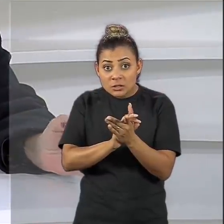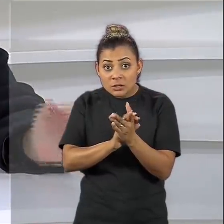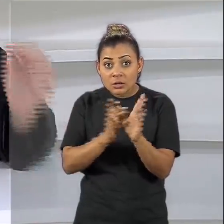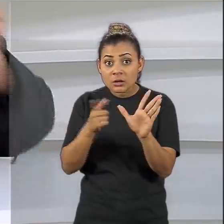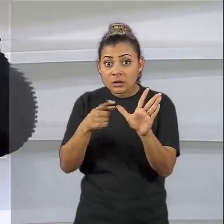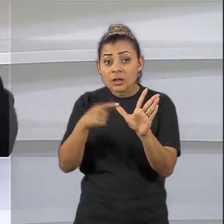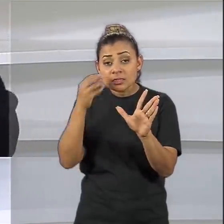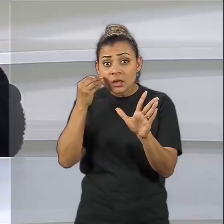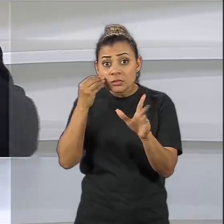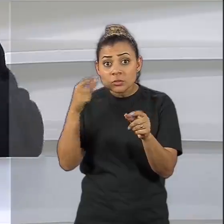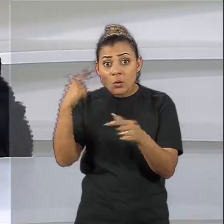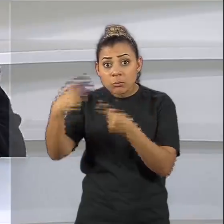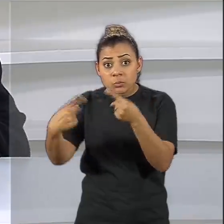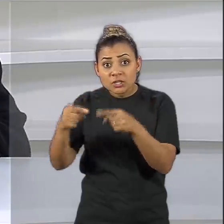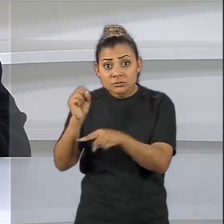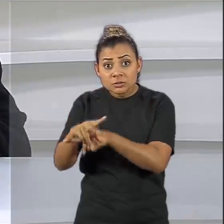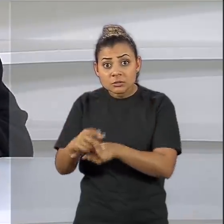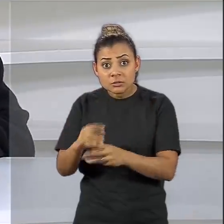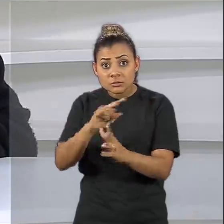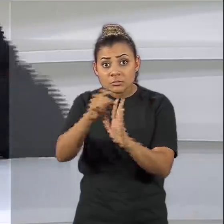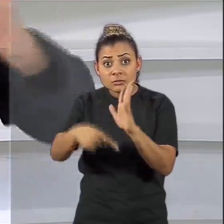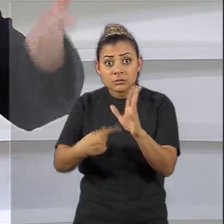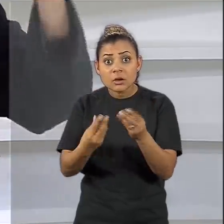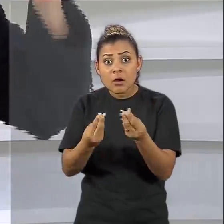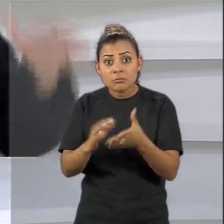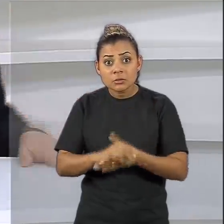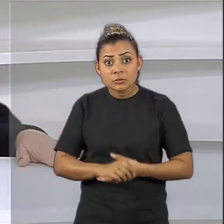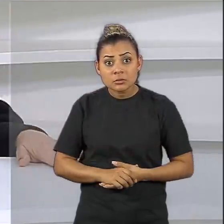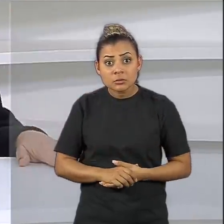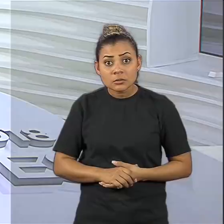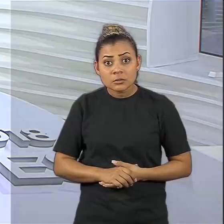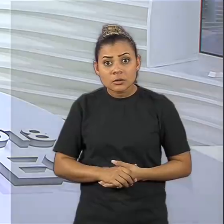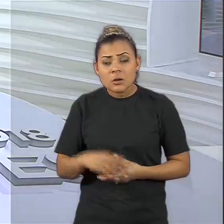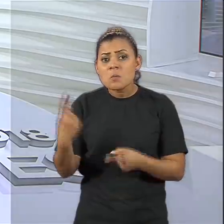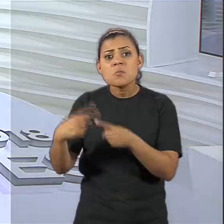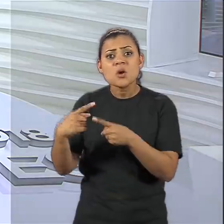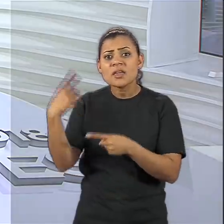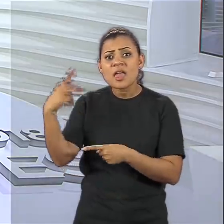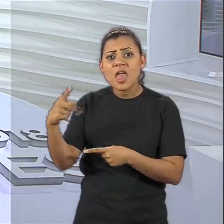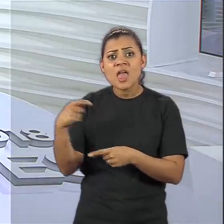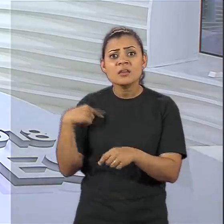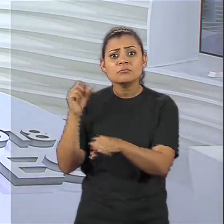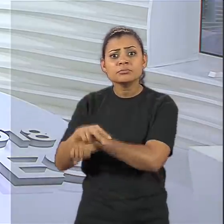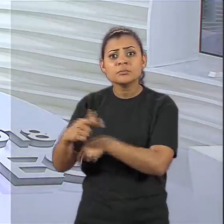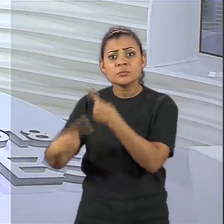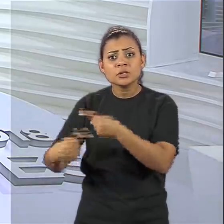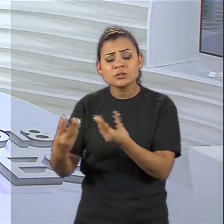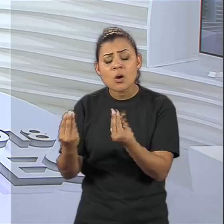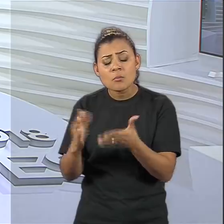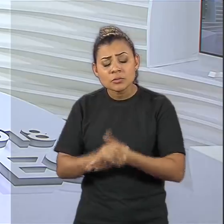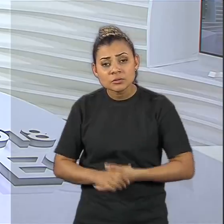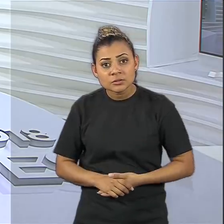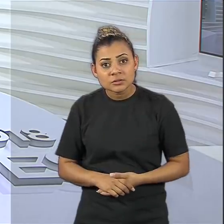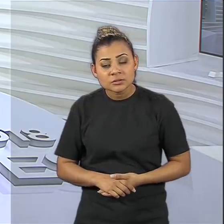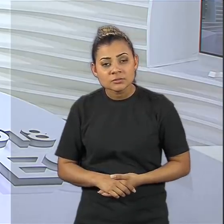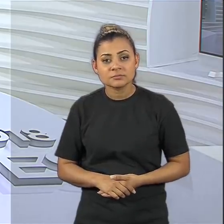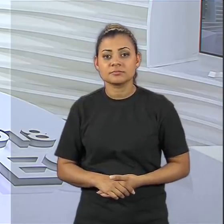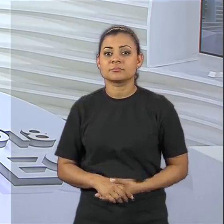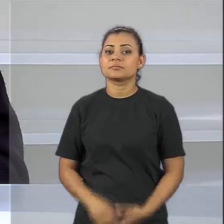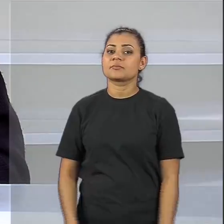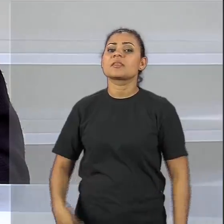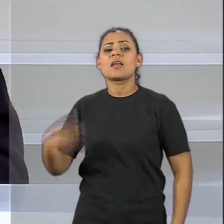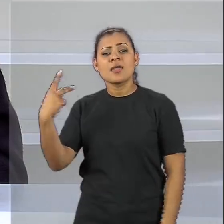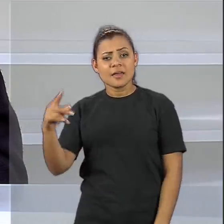ficar na política. Se é tão abjeto, gente, eu queria saber por que eles estão fazendo lá. Não é relevante nessa história. Ele não